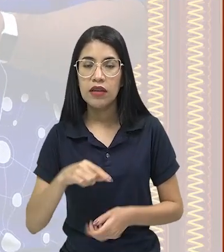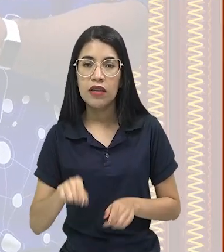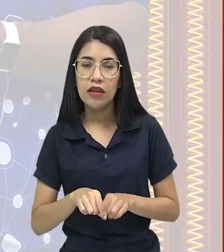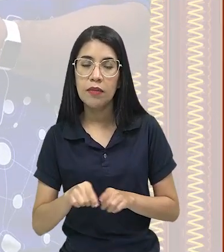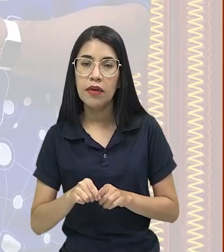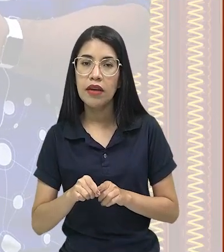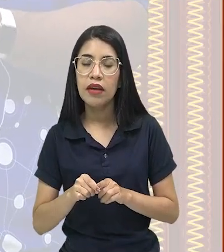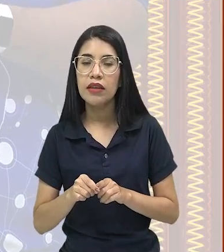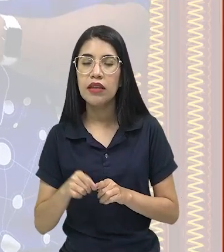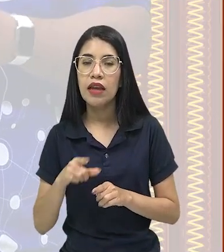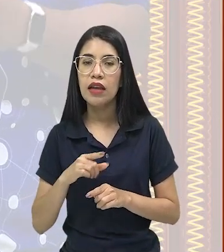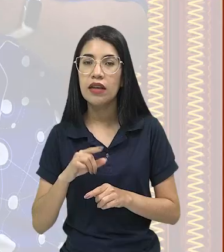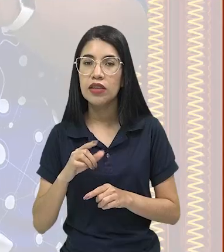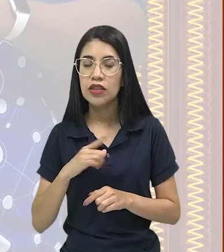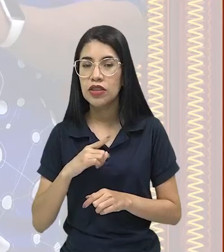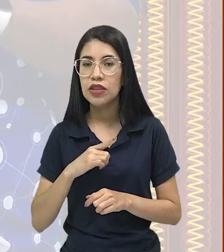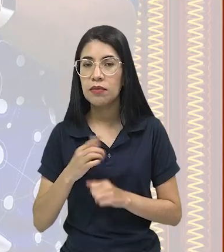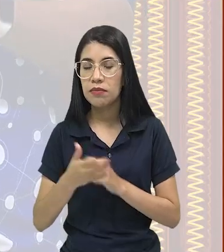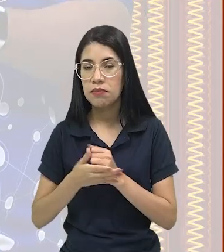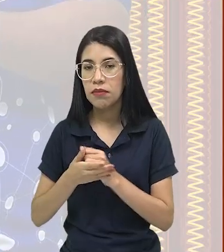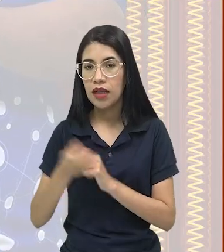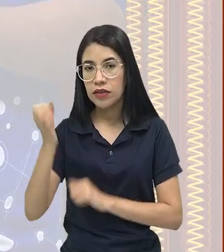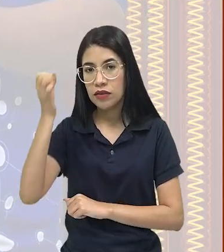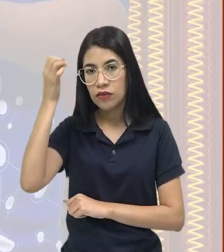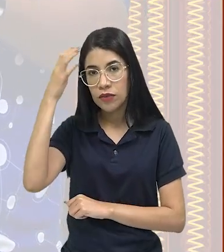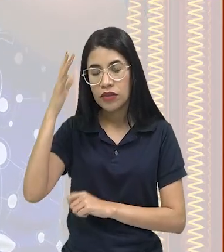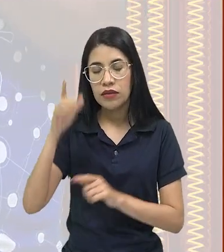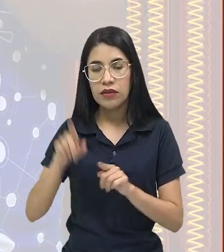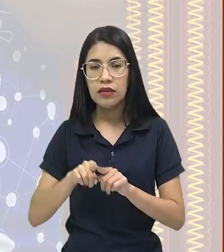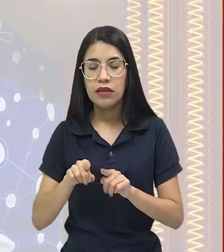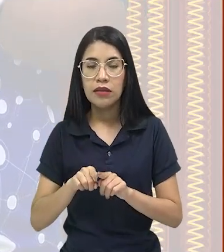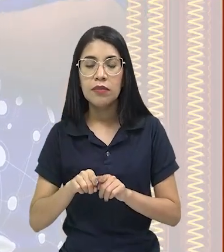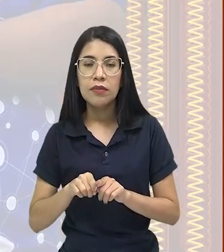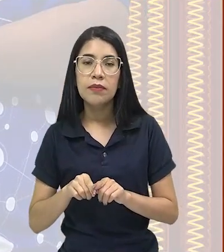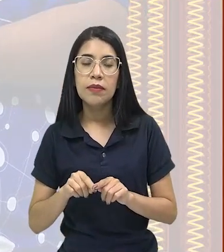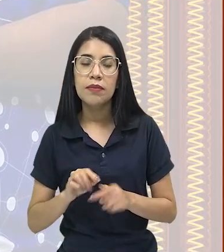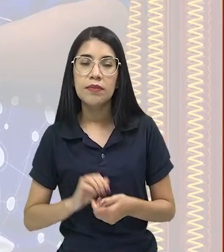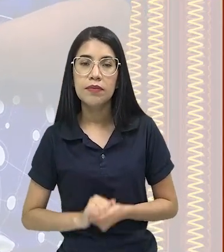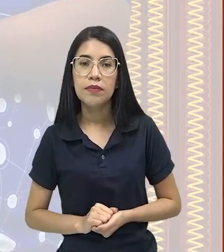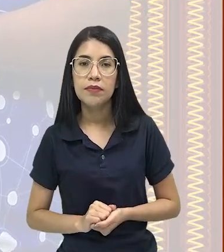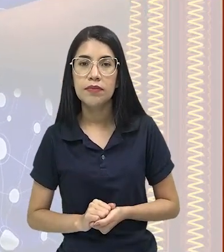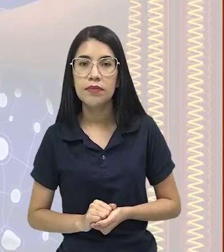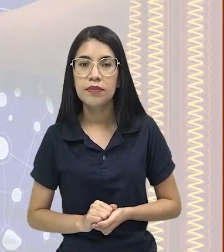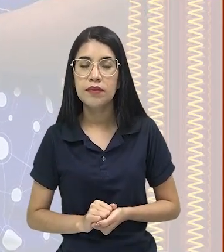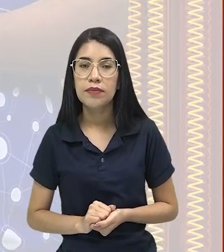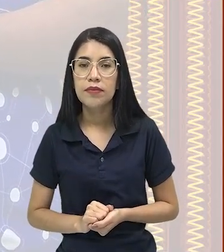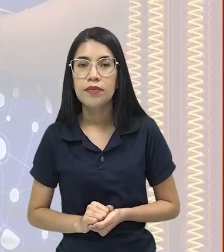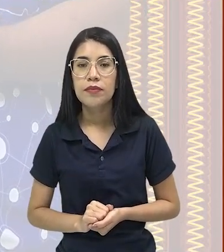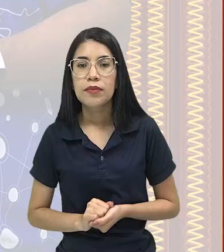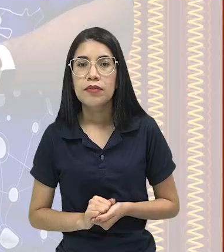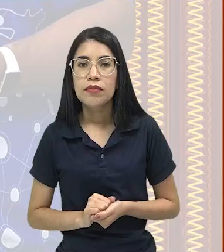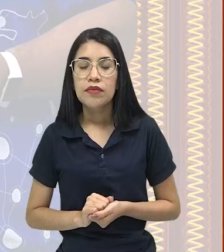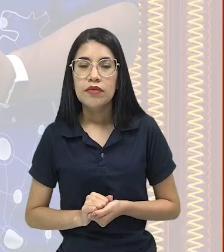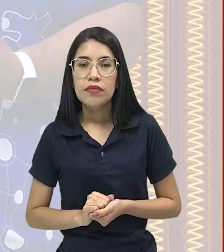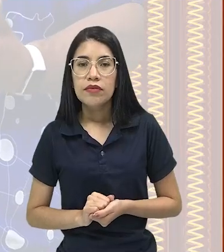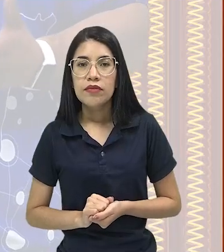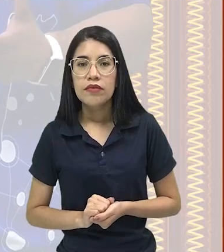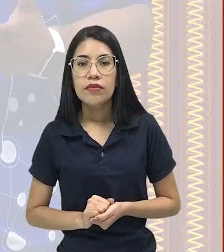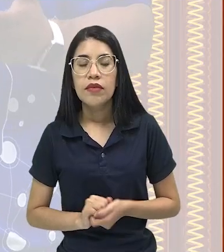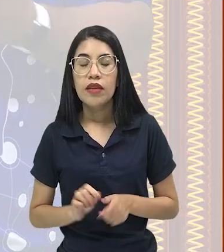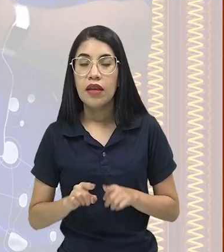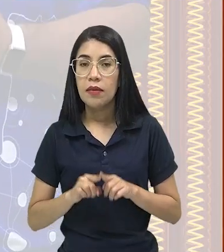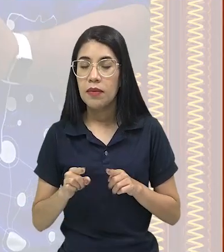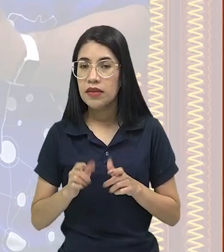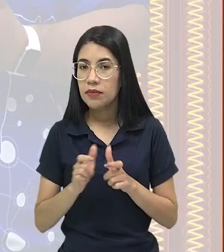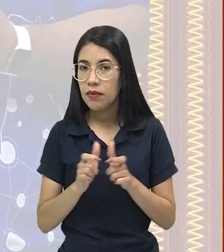do iluminismo. Não estou dizendo que ele era iluminista 100% e que promoveu grandes mudanças radicais. No entanto, grande parte do